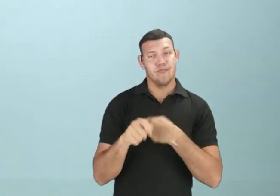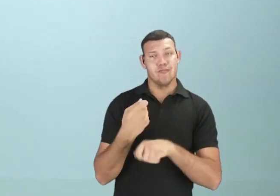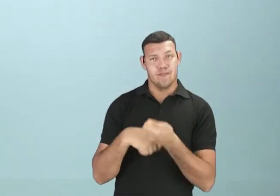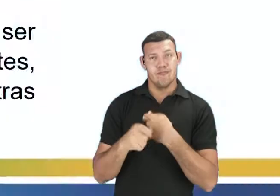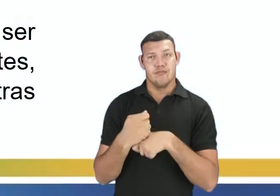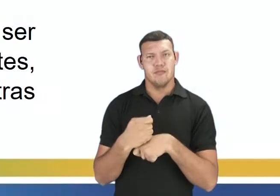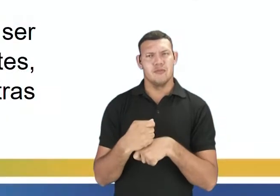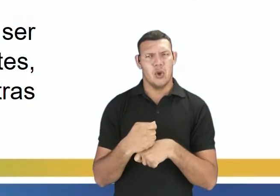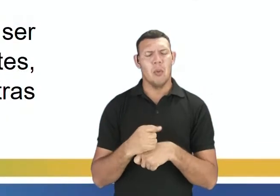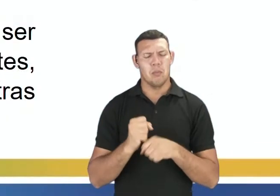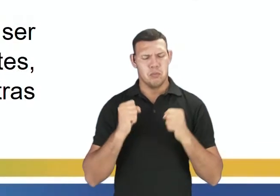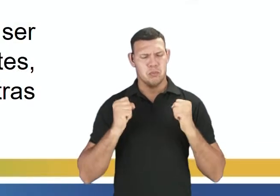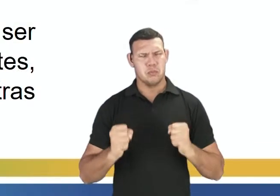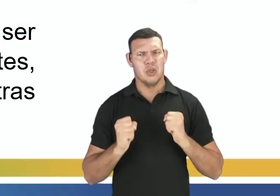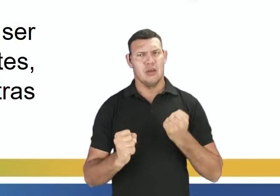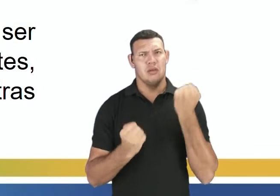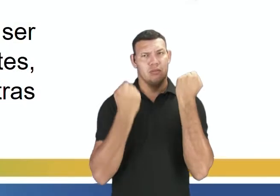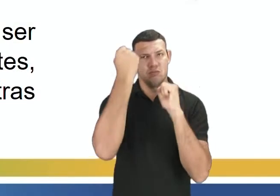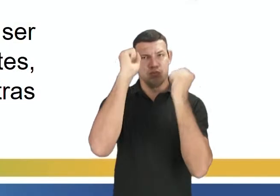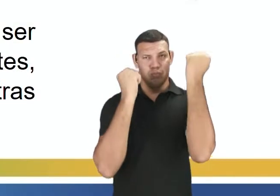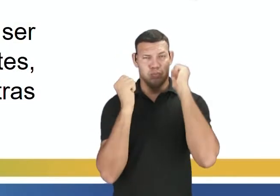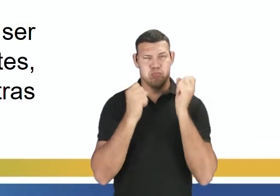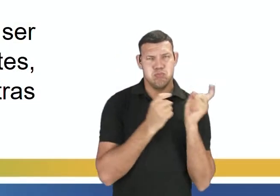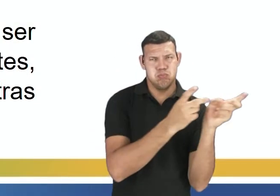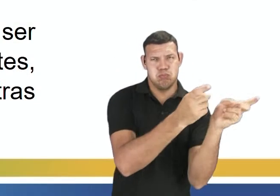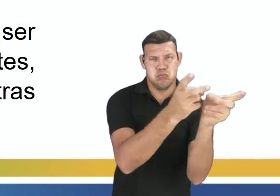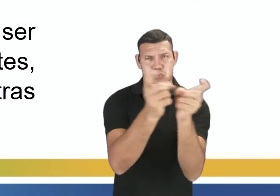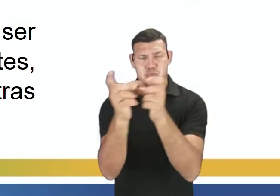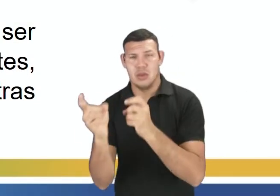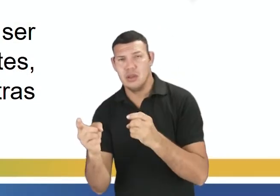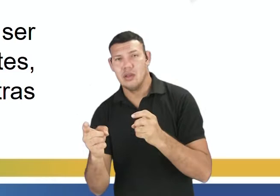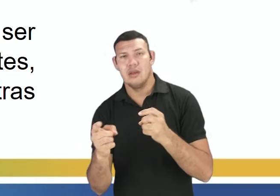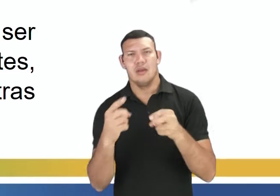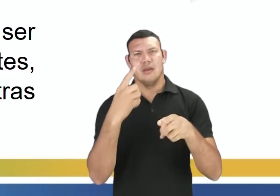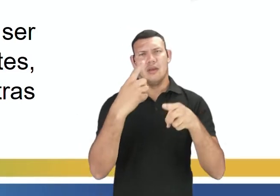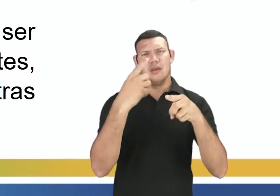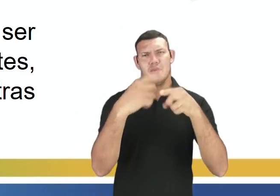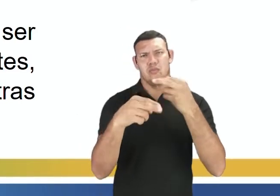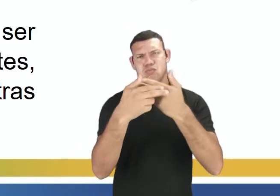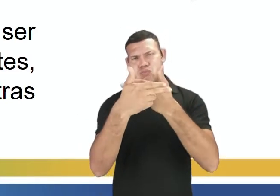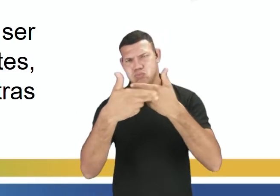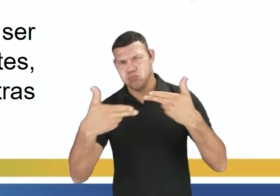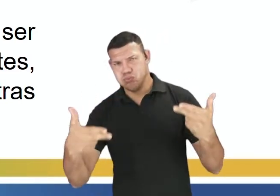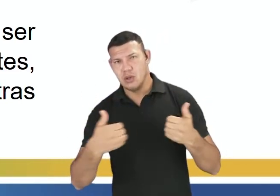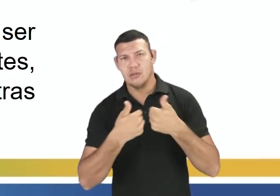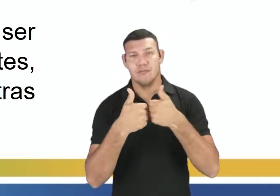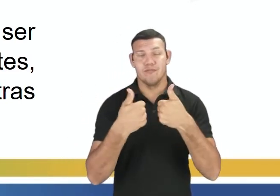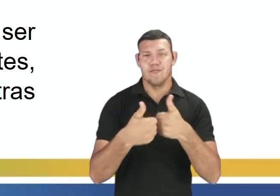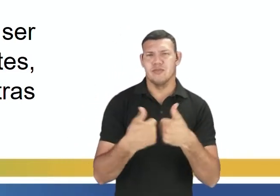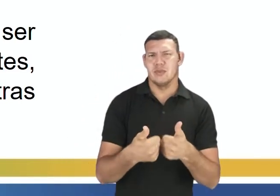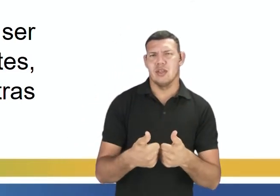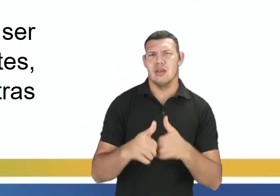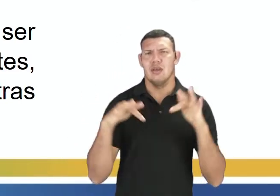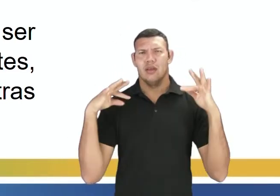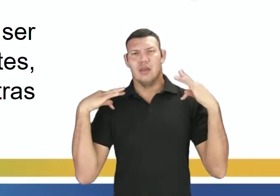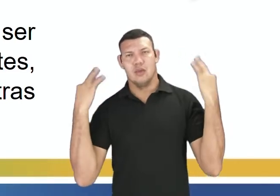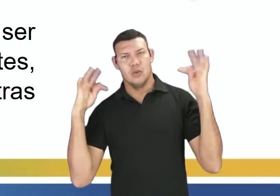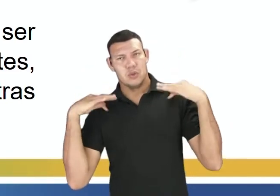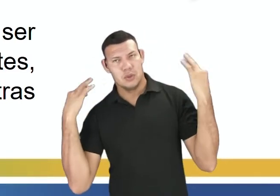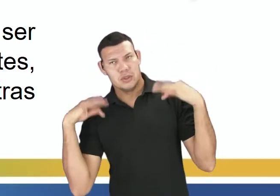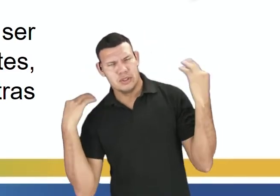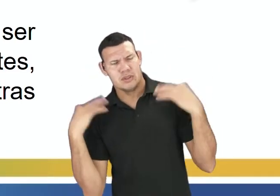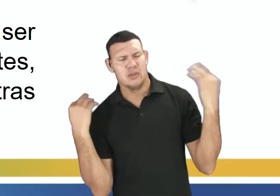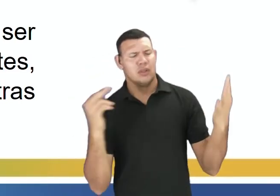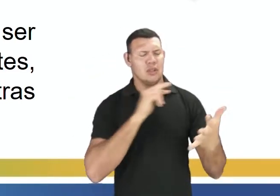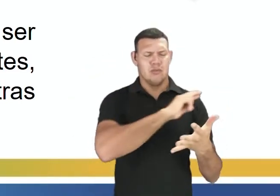uma cidade que pode ser industrial, comercial, centro de transporte, mineradora, financeira, turística e entre outras possibilidades.